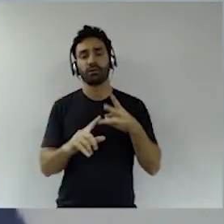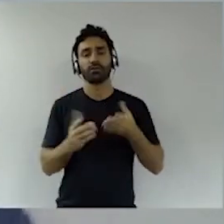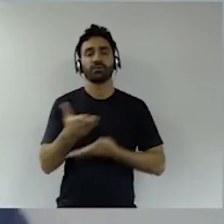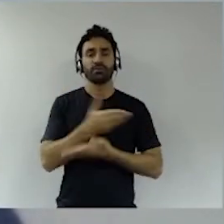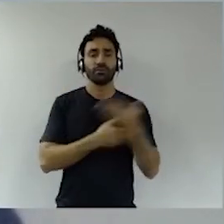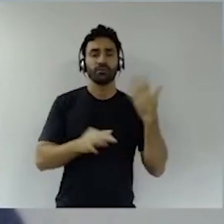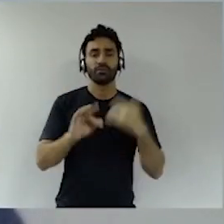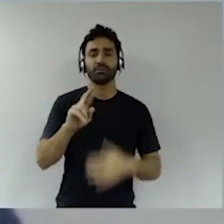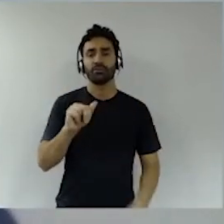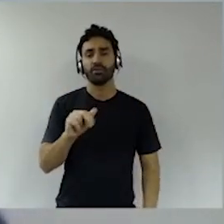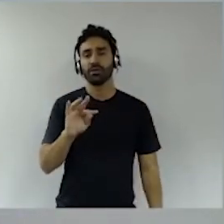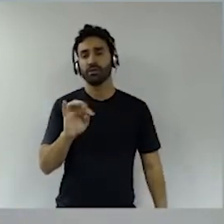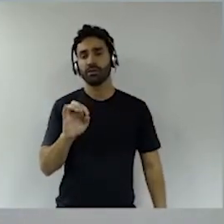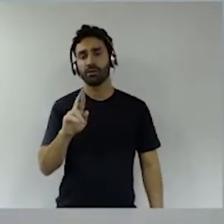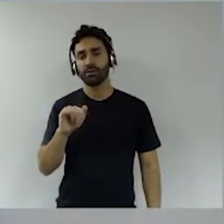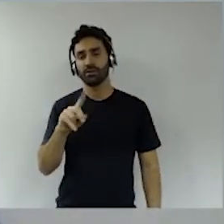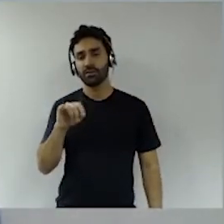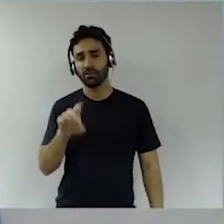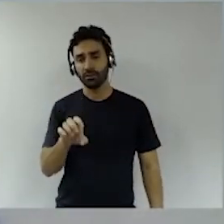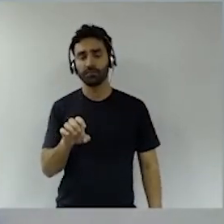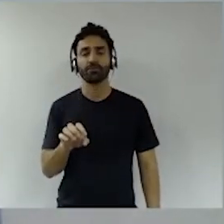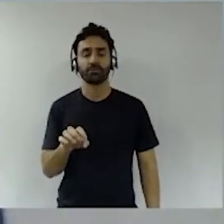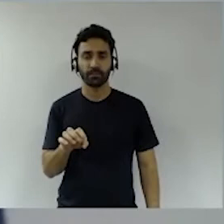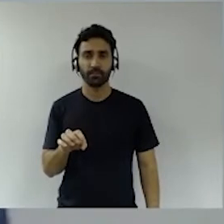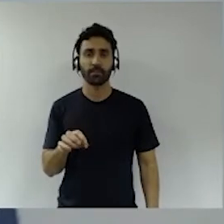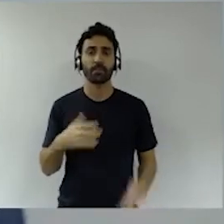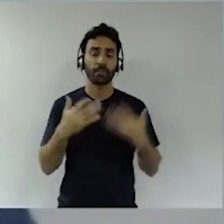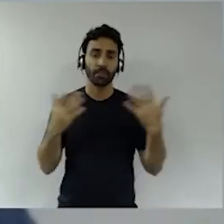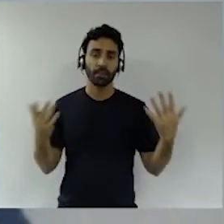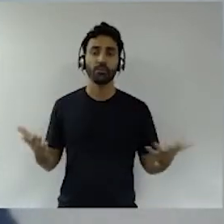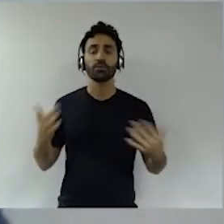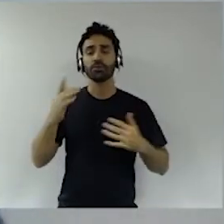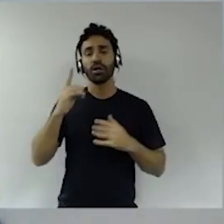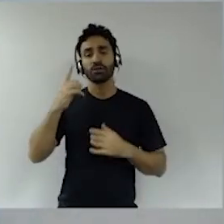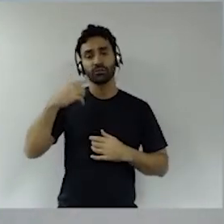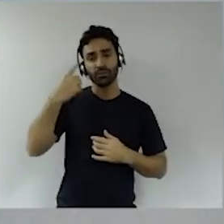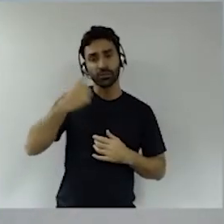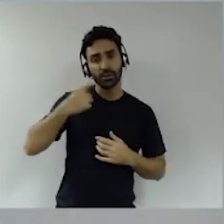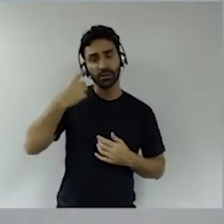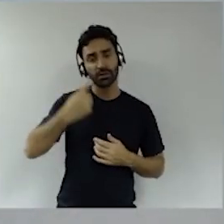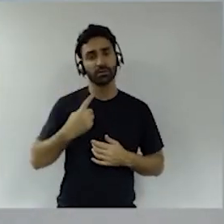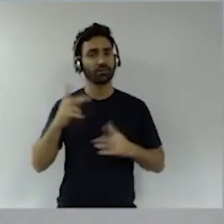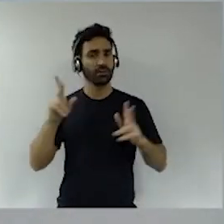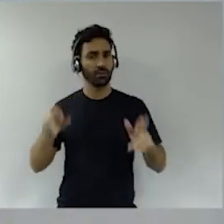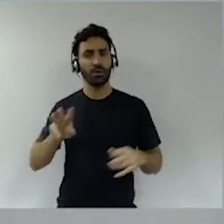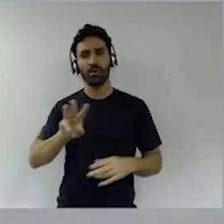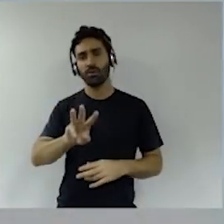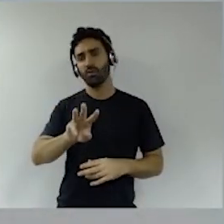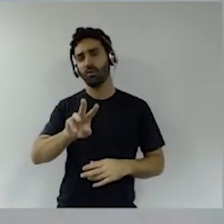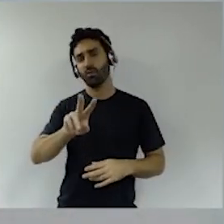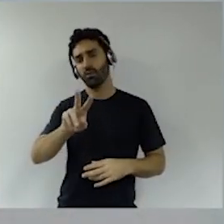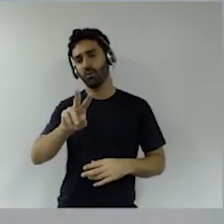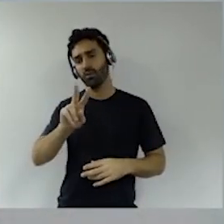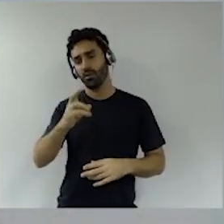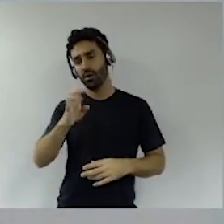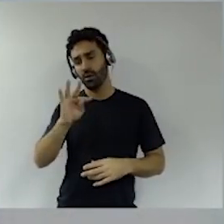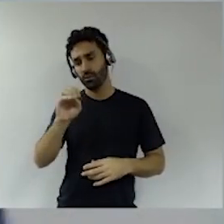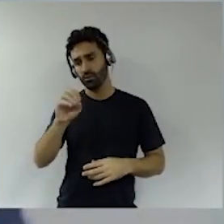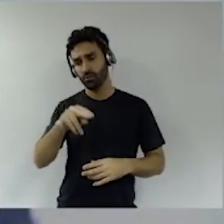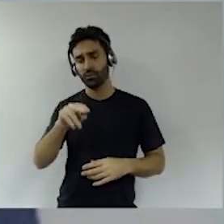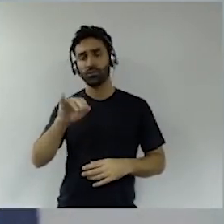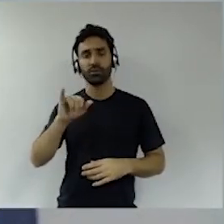fraternidade? O juramento da advocacia, como bem colocou meus colegas Elton e Inácio,